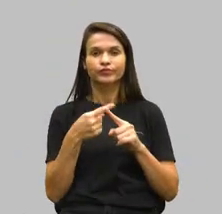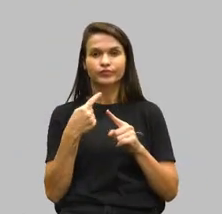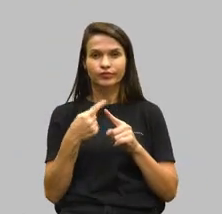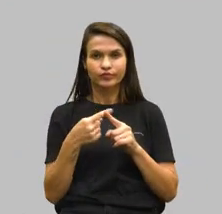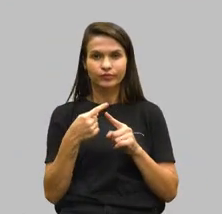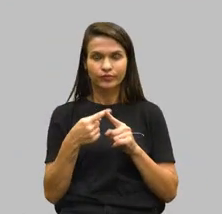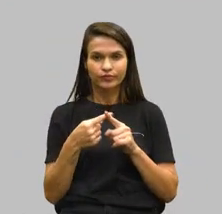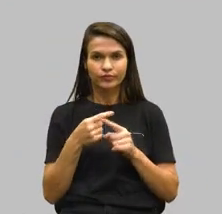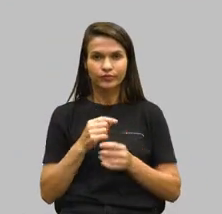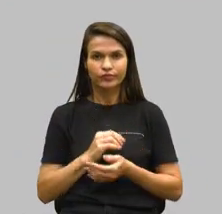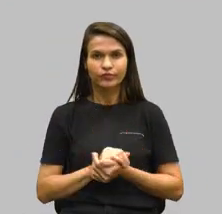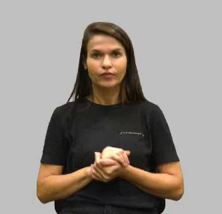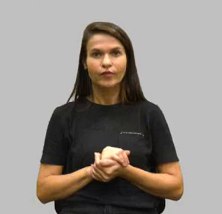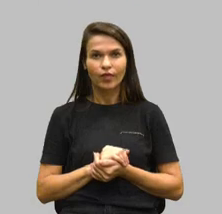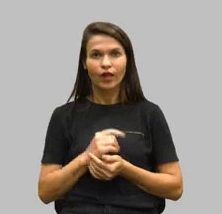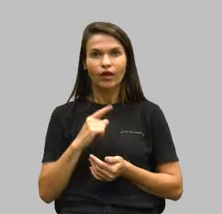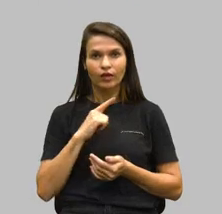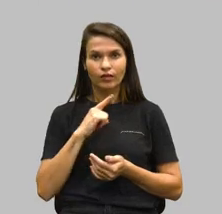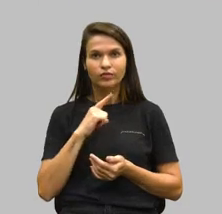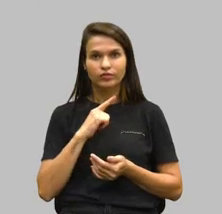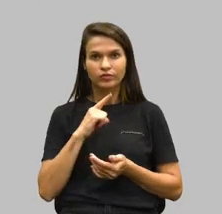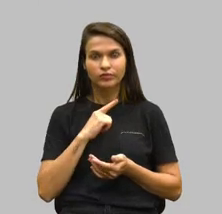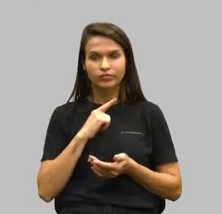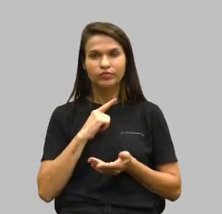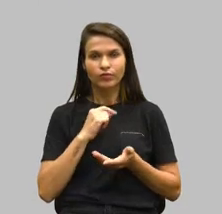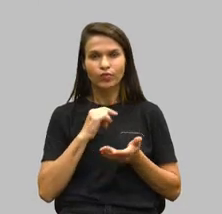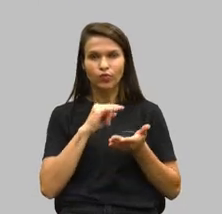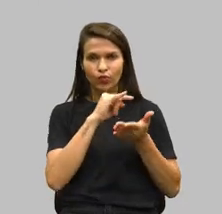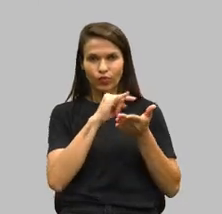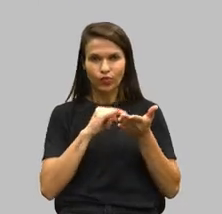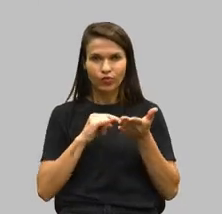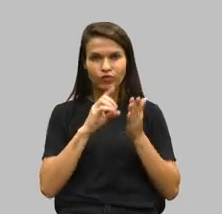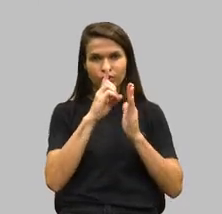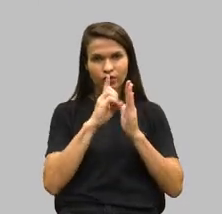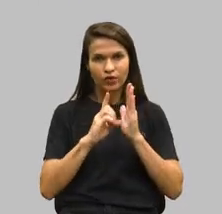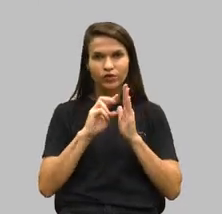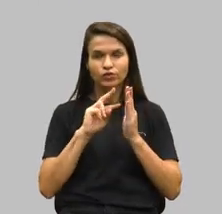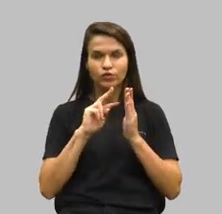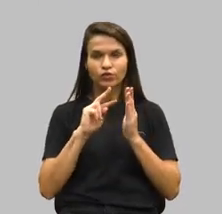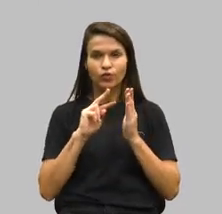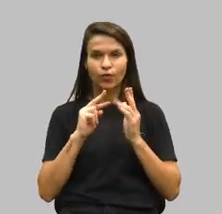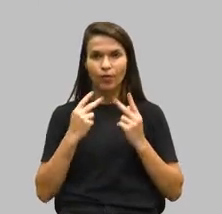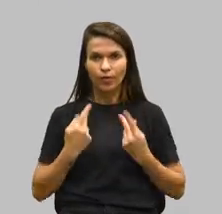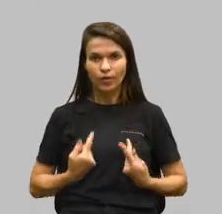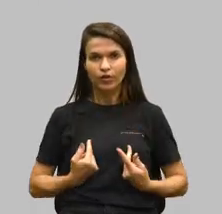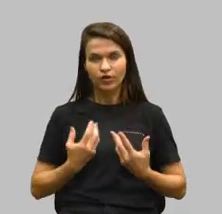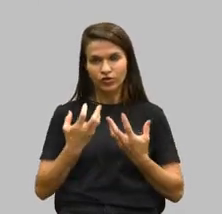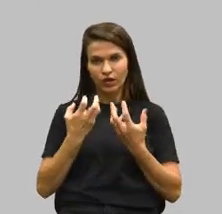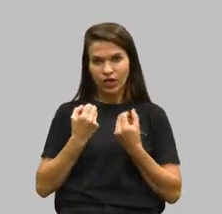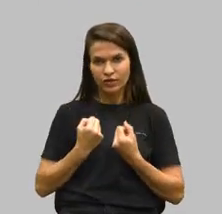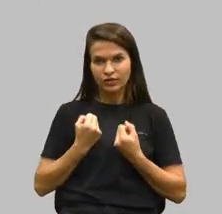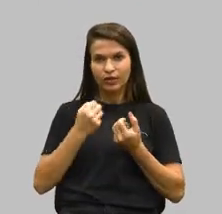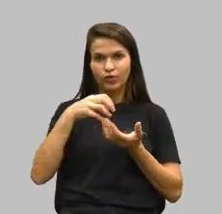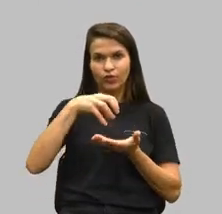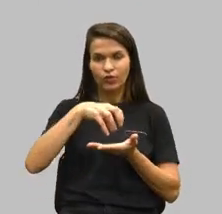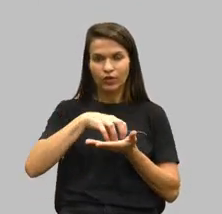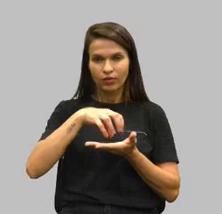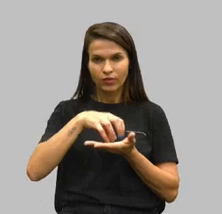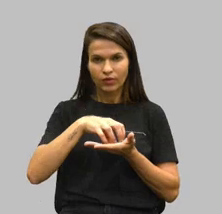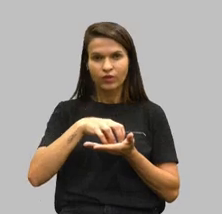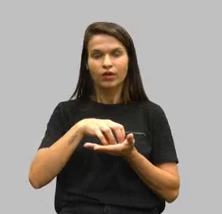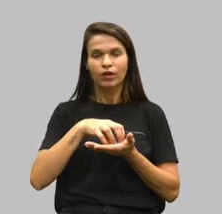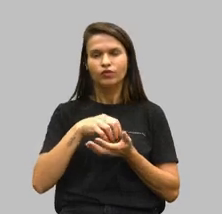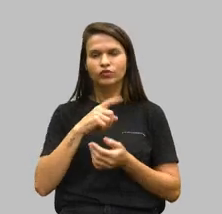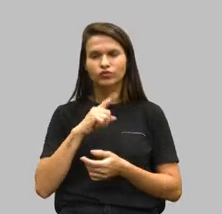eu trouxe até uma parte das demandas de direitos humanos que a gente recebe no gabinete e o que a gente